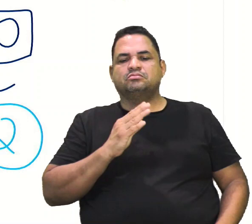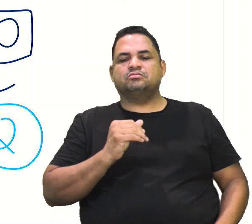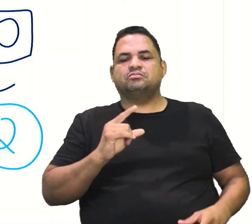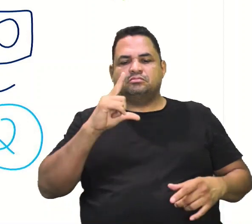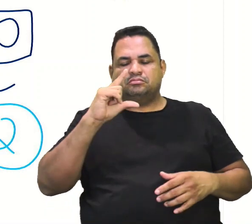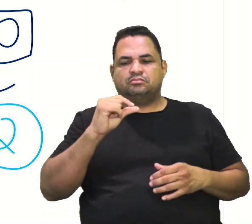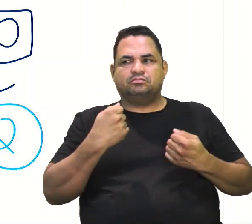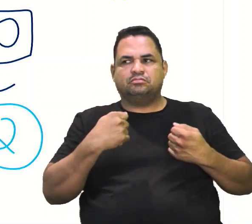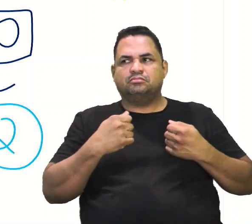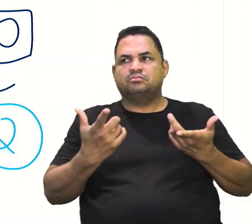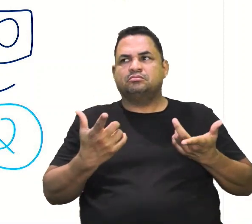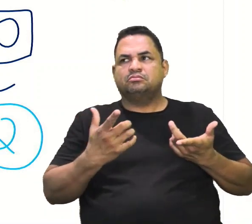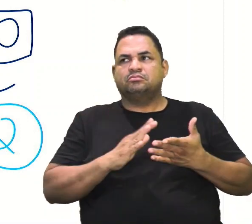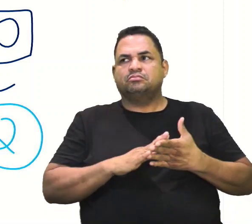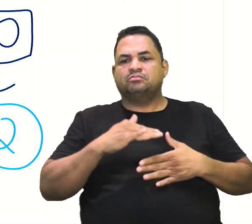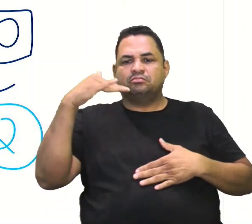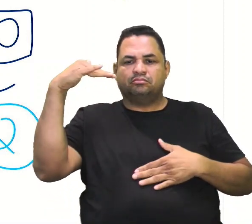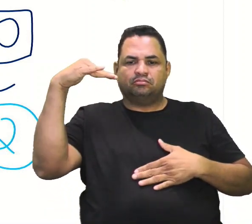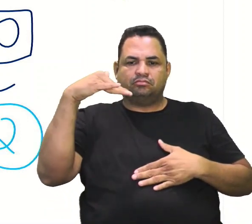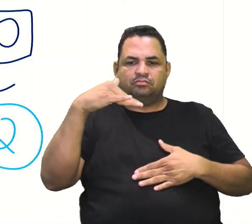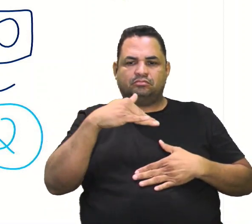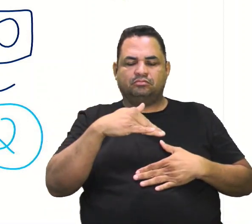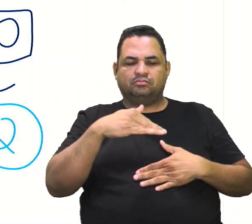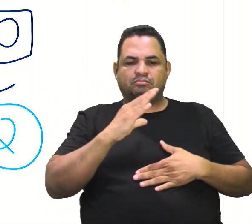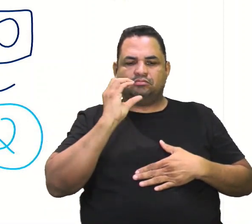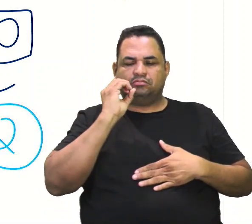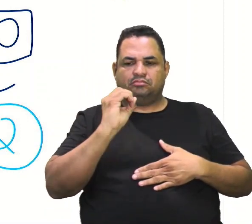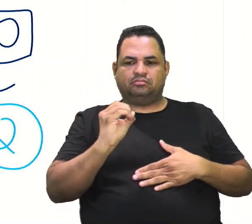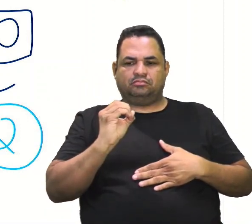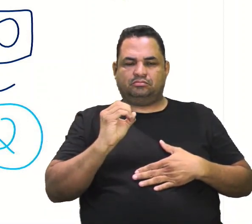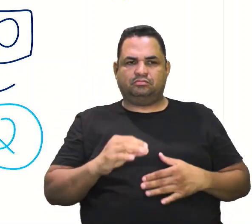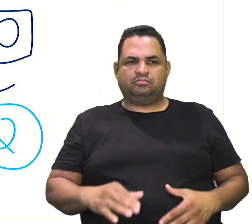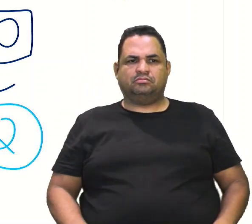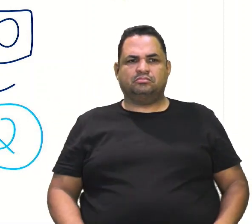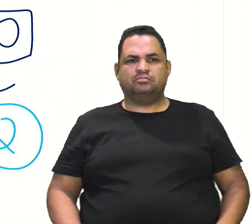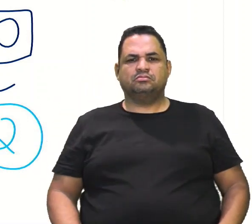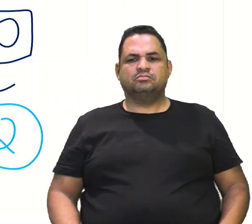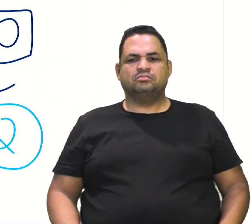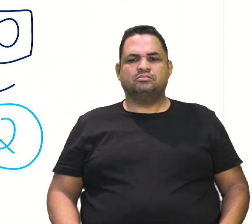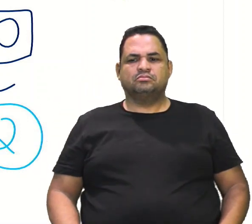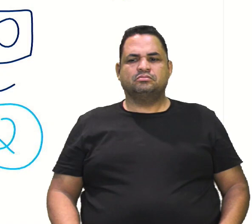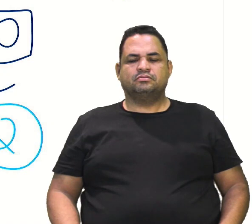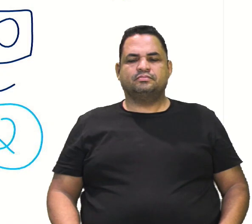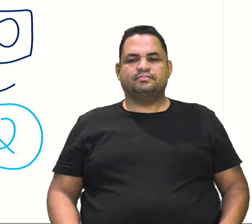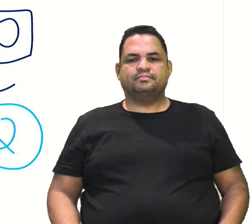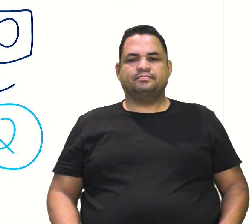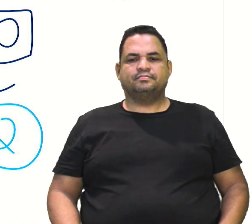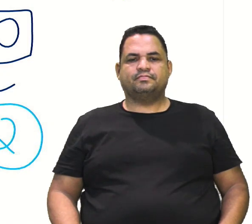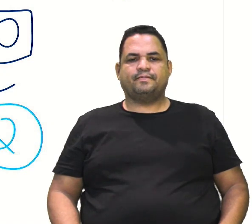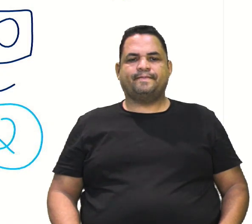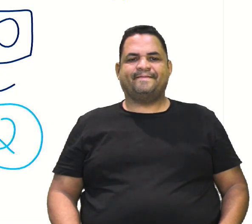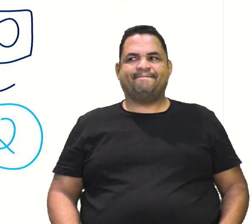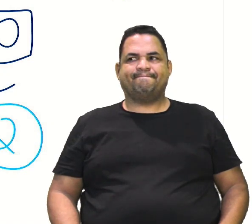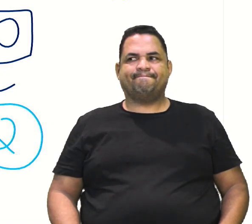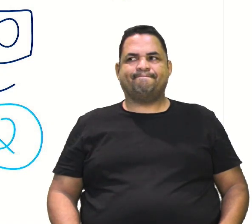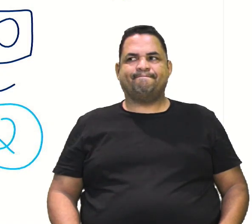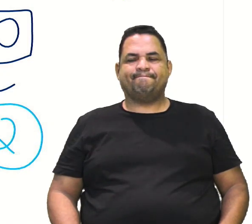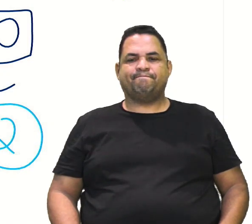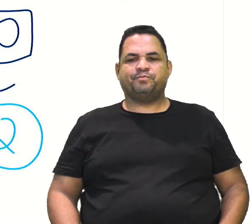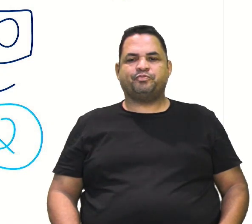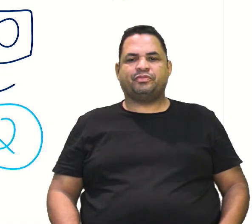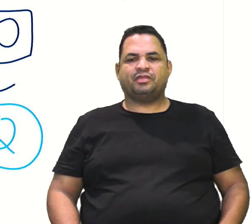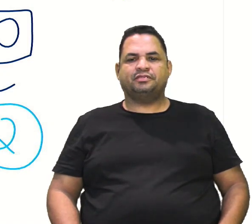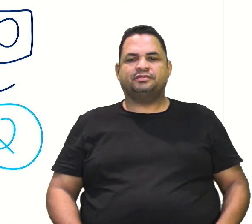a reduzida? Pode, a inclinação é 0, não é? Muito bem. Y igual a 2. E no gráfico, se